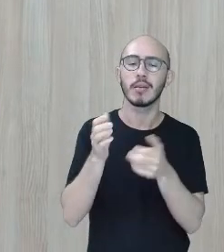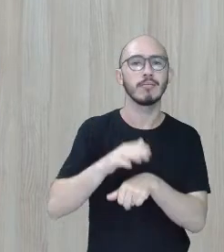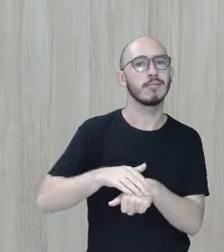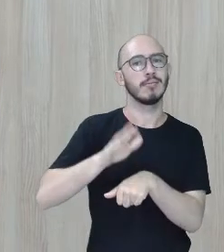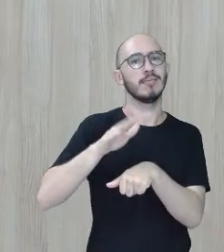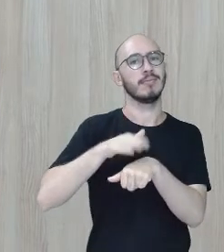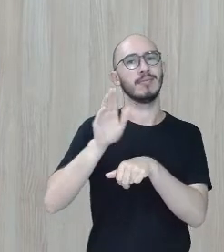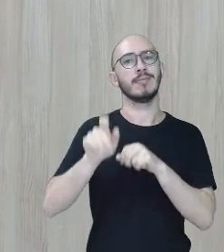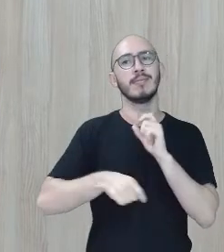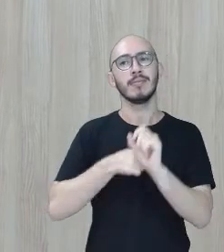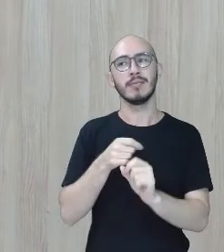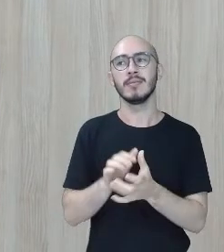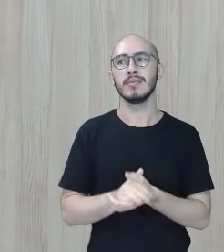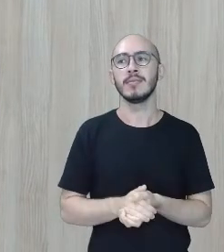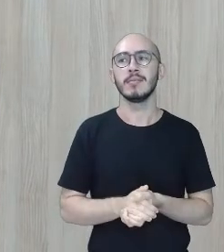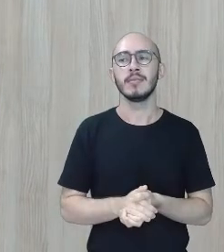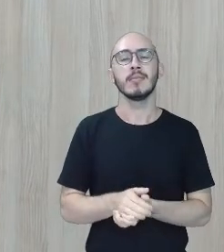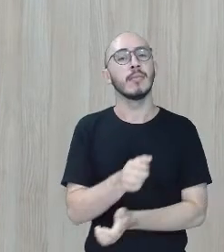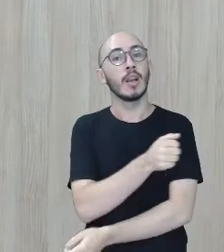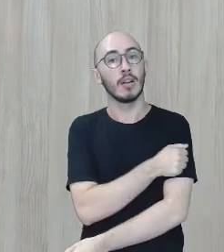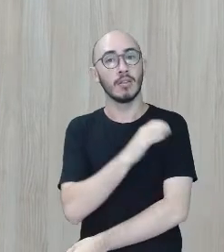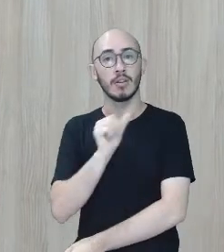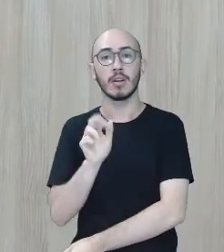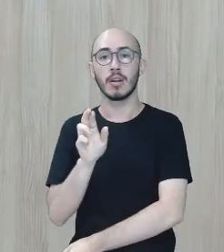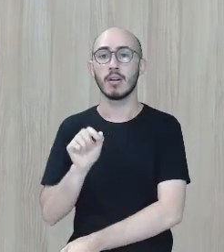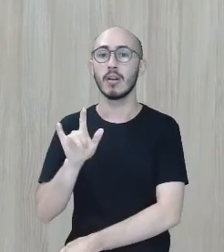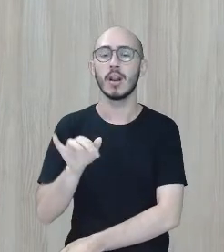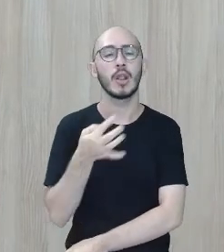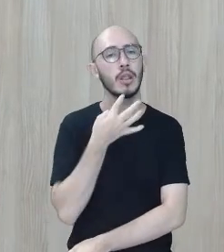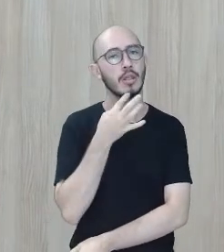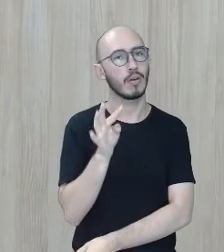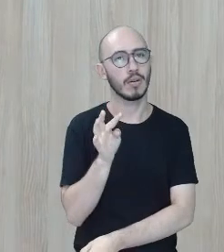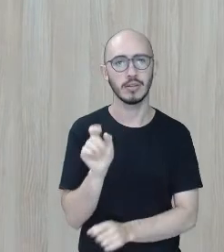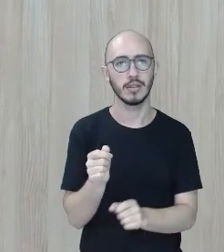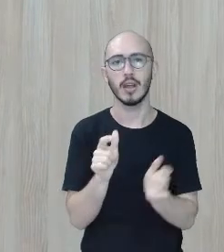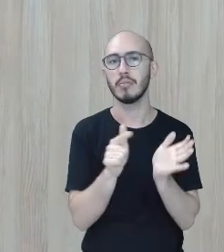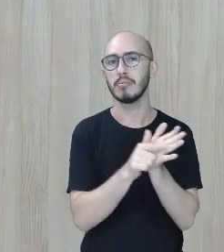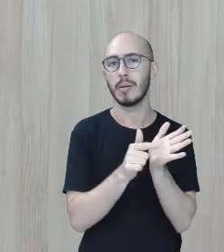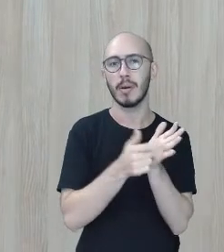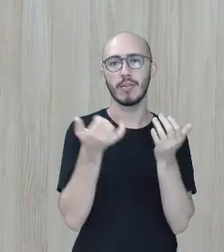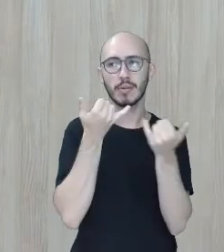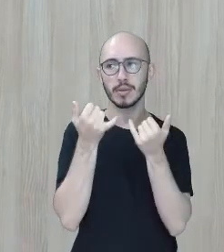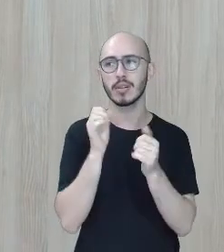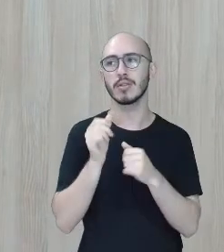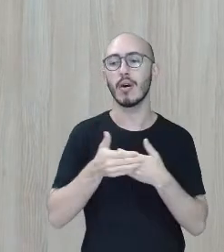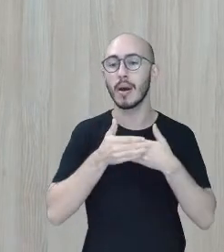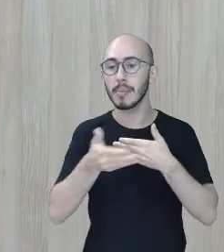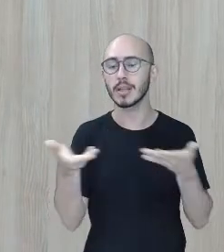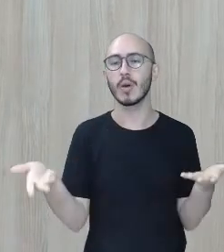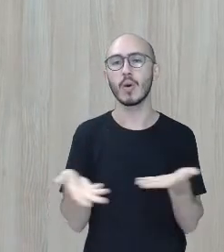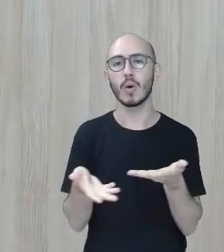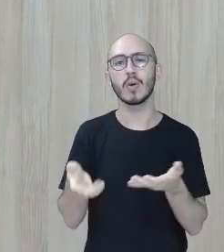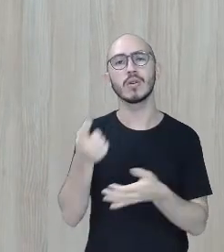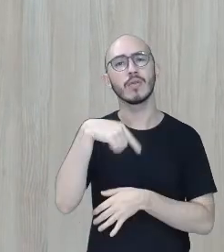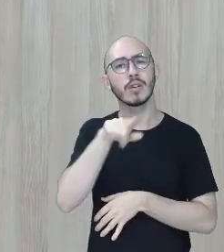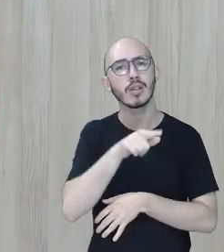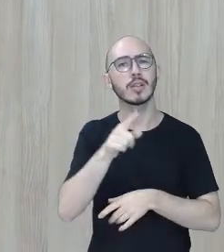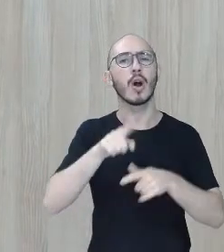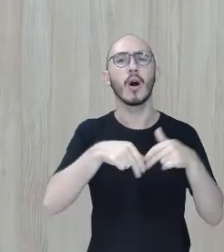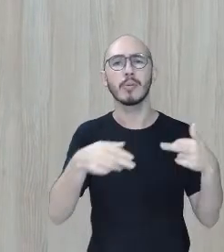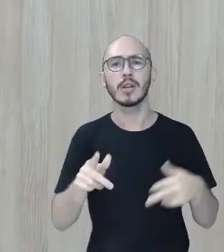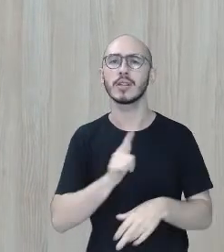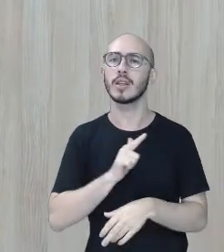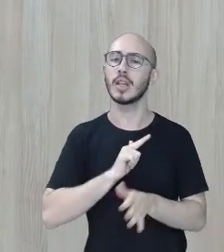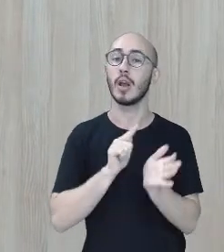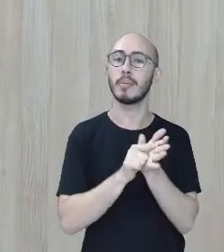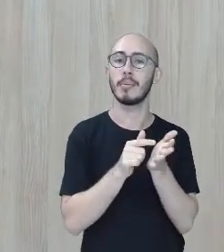mais. Então, Caroline colocou que não tinha conhecimento desse selo. Então, a partir de hoje, se vocês têm algum objeto que tem